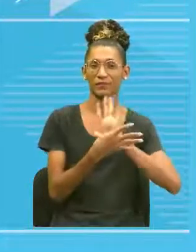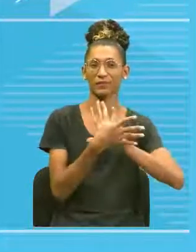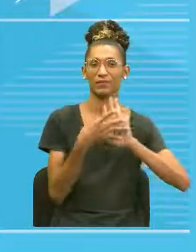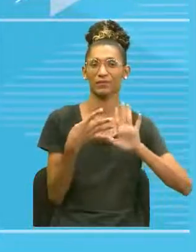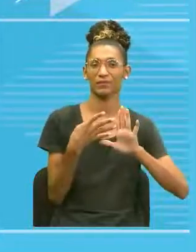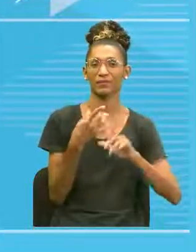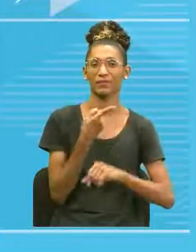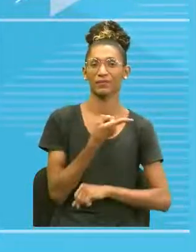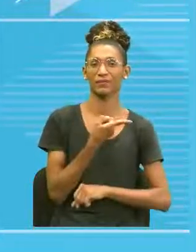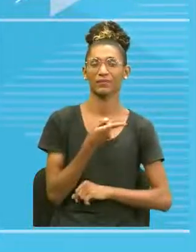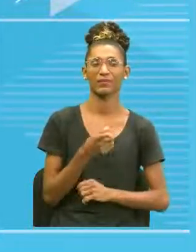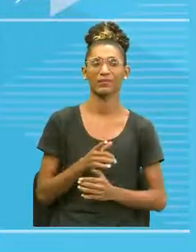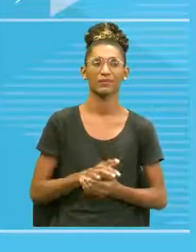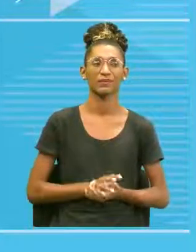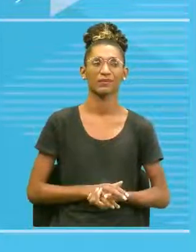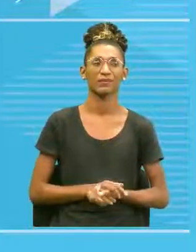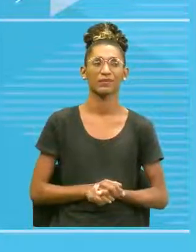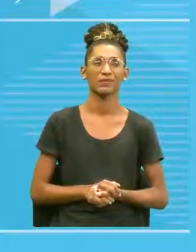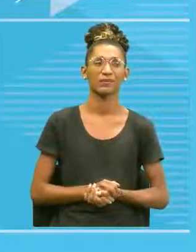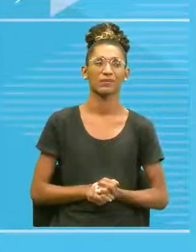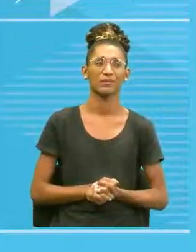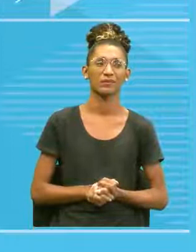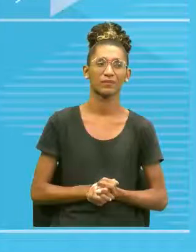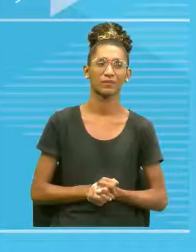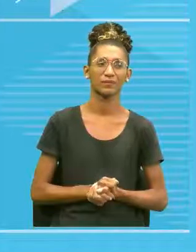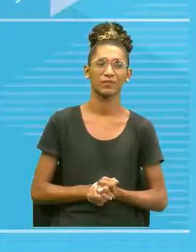já havia cantado